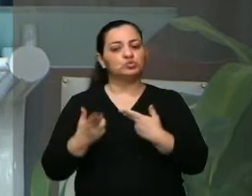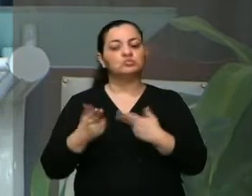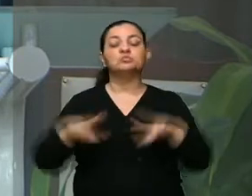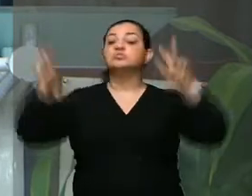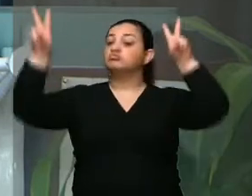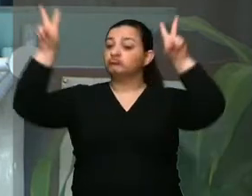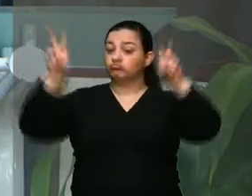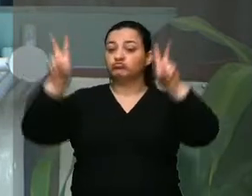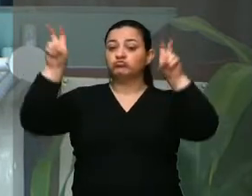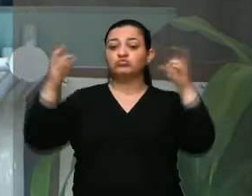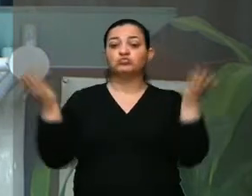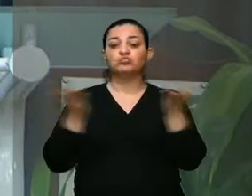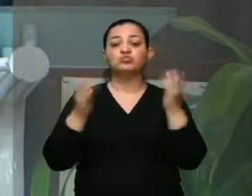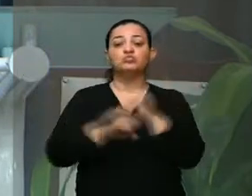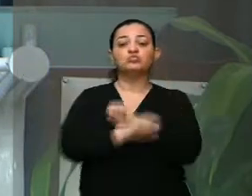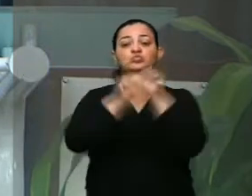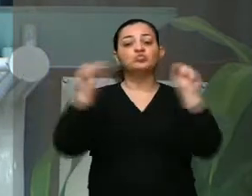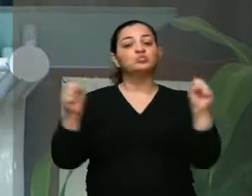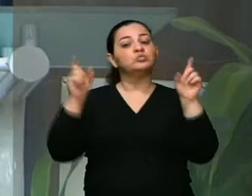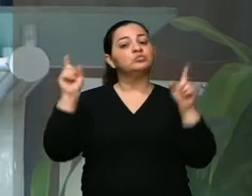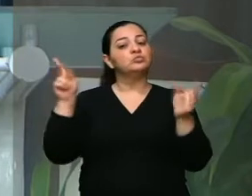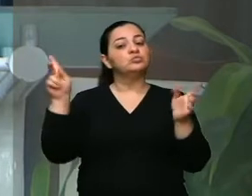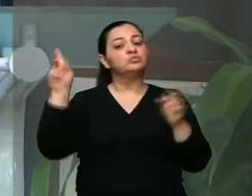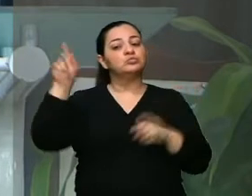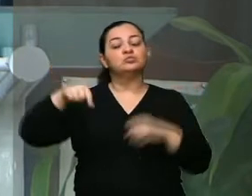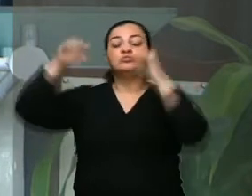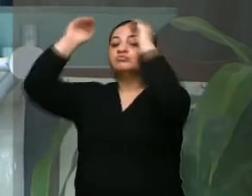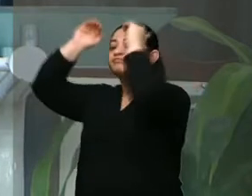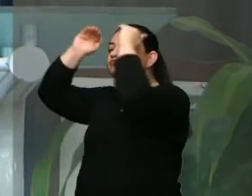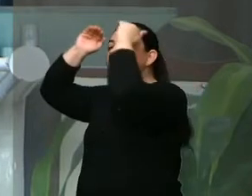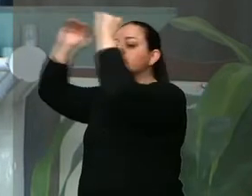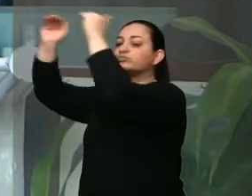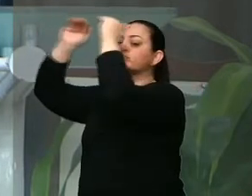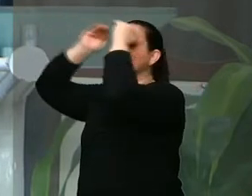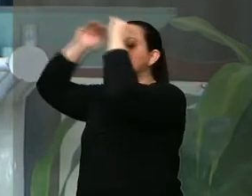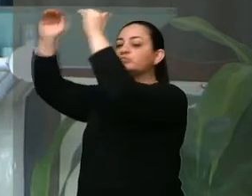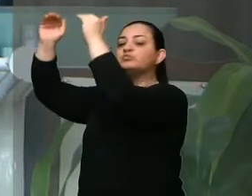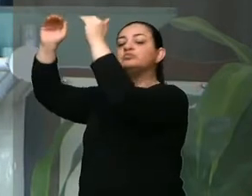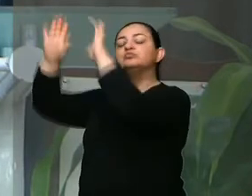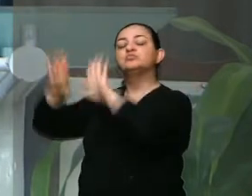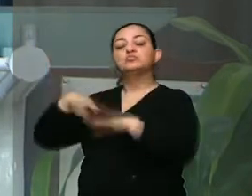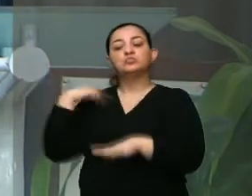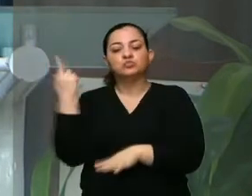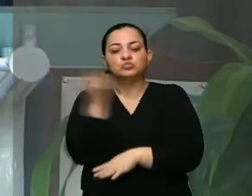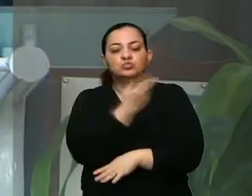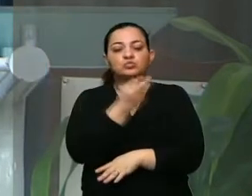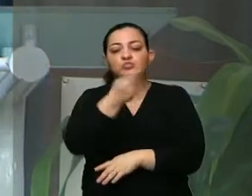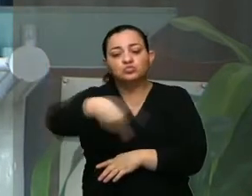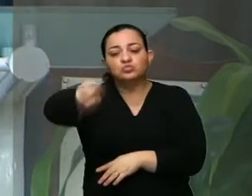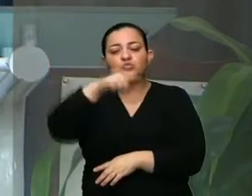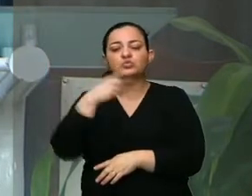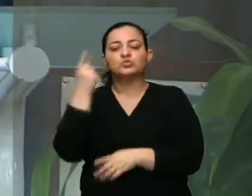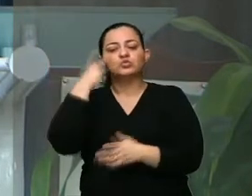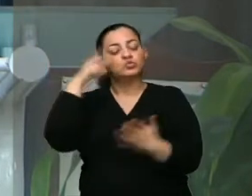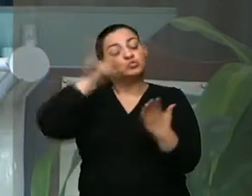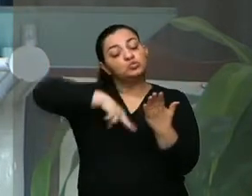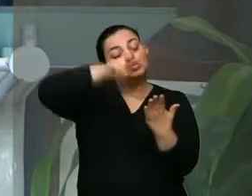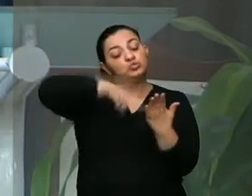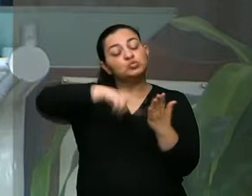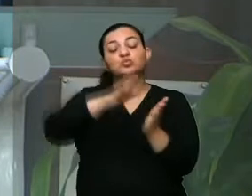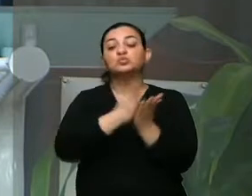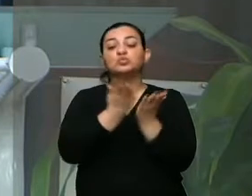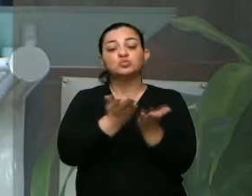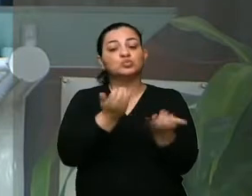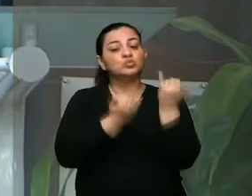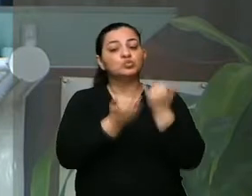tema desta manhã em obediência à obediência vocês viram na escritura que lemos que a